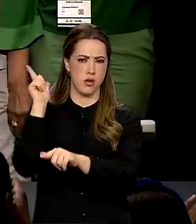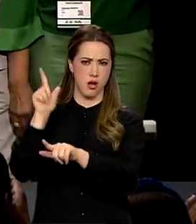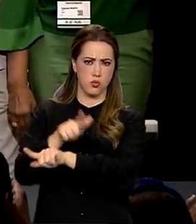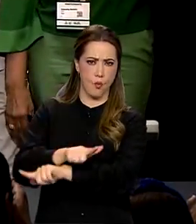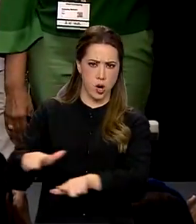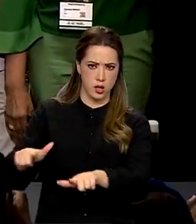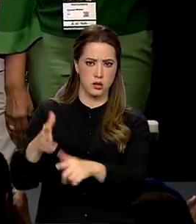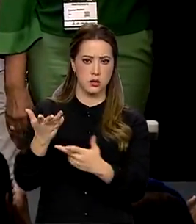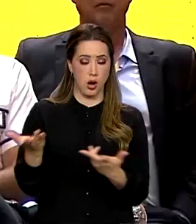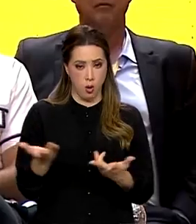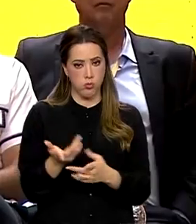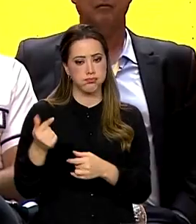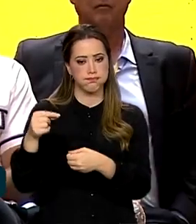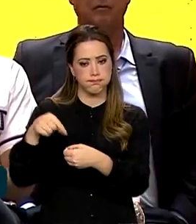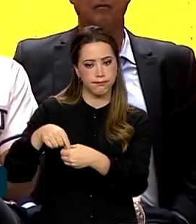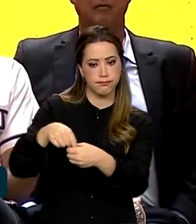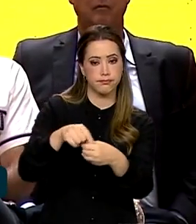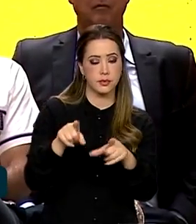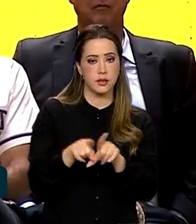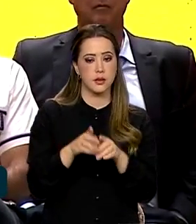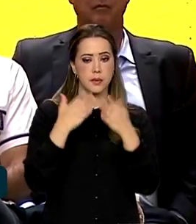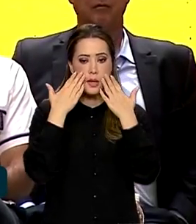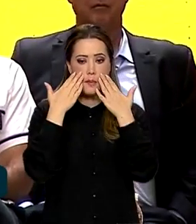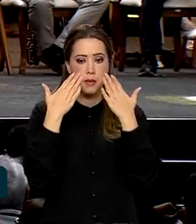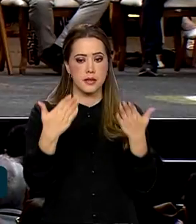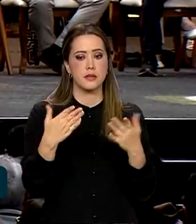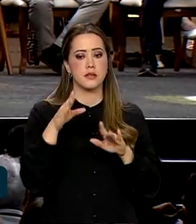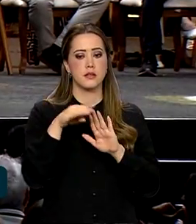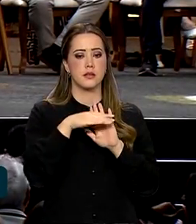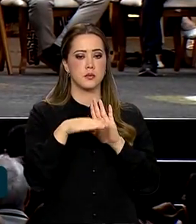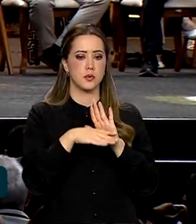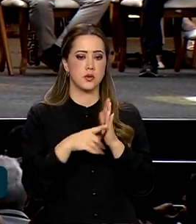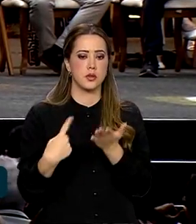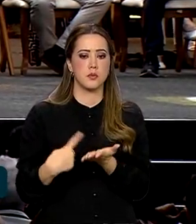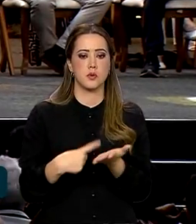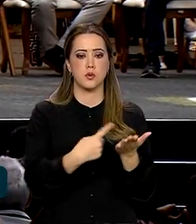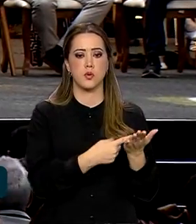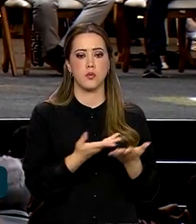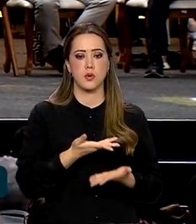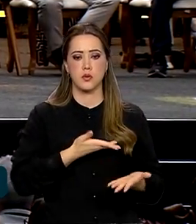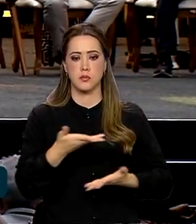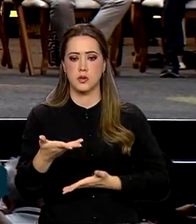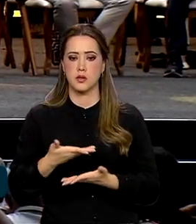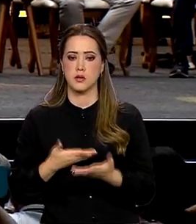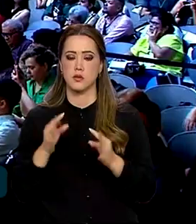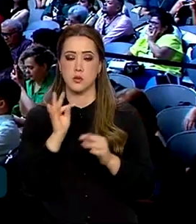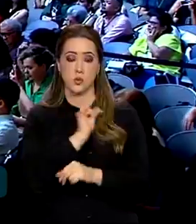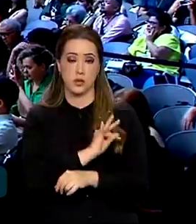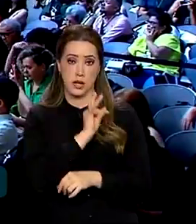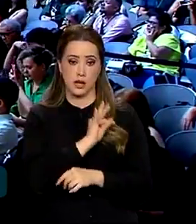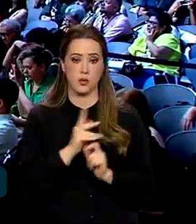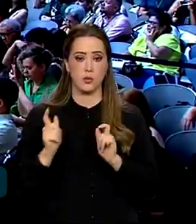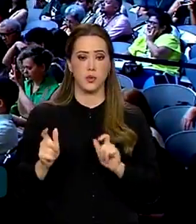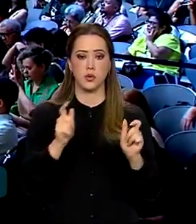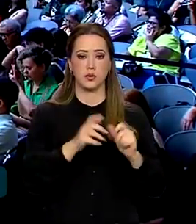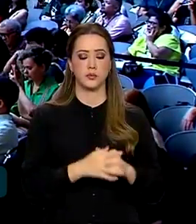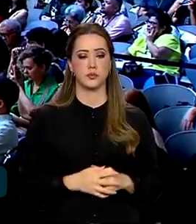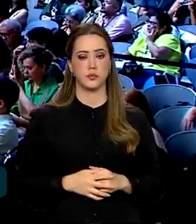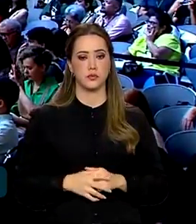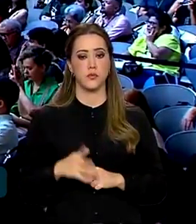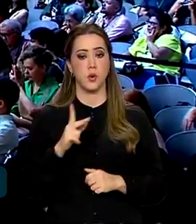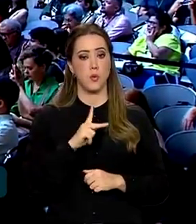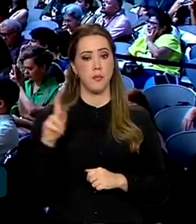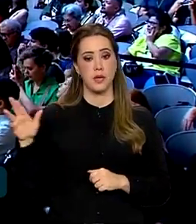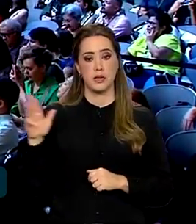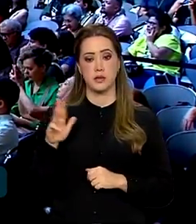antecede a cúpula da Amazônia, também foram apresentados programas e acordos de cooperação técnica para a região. Para o presidente